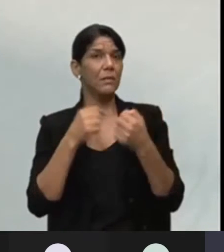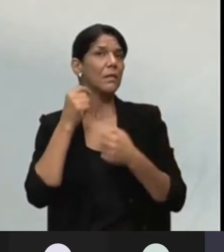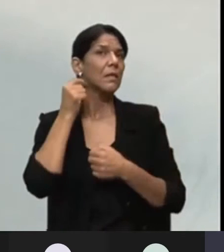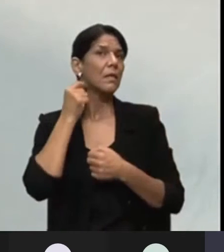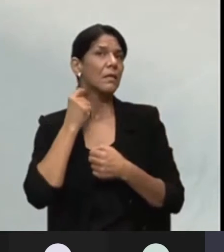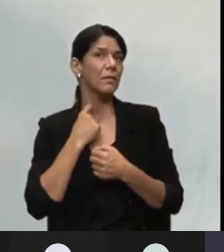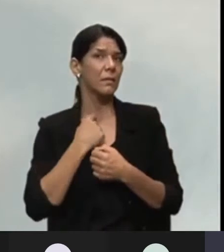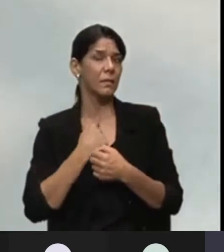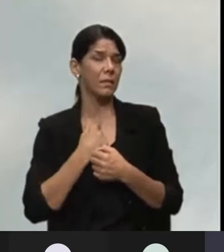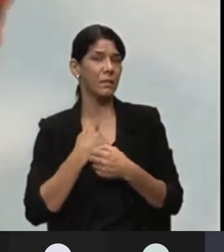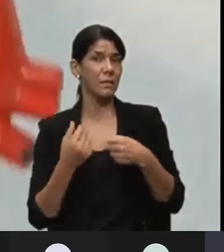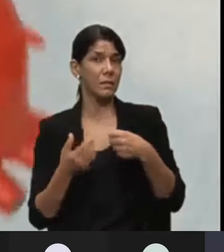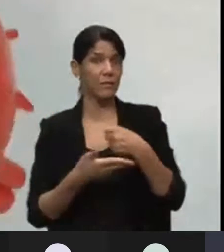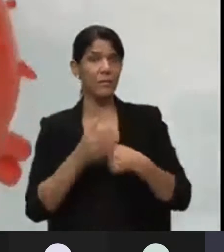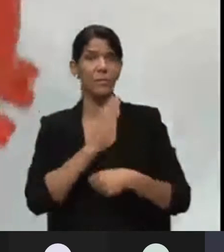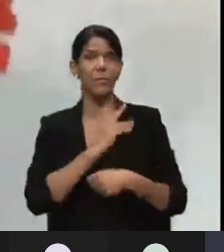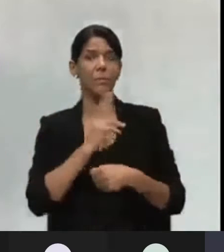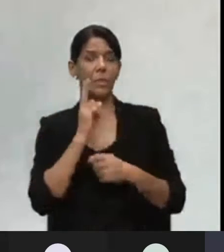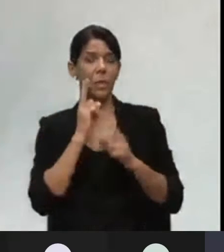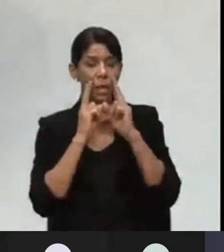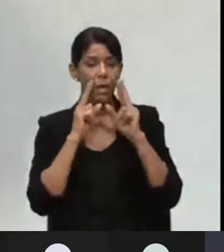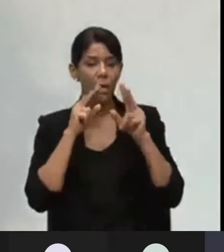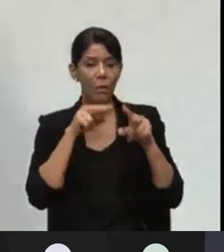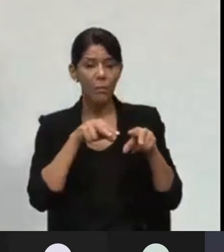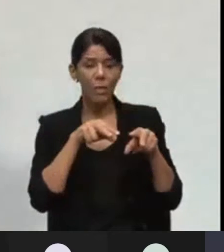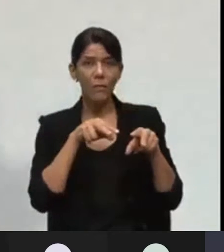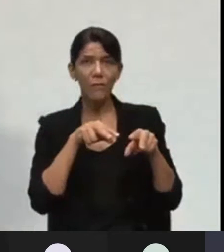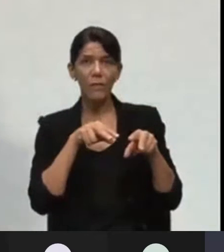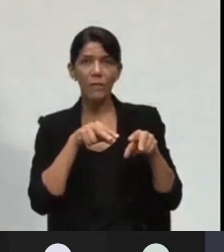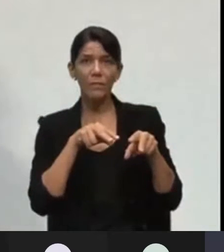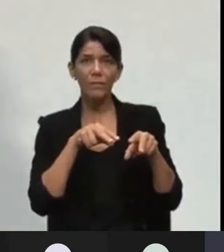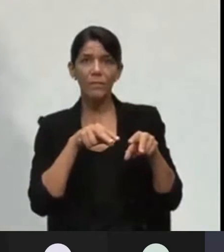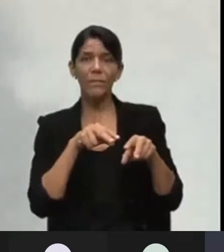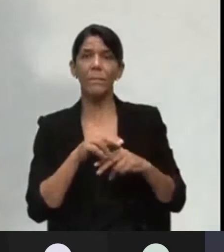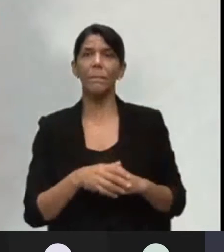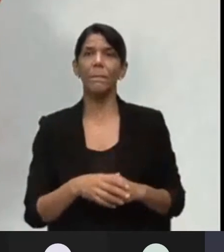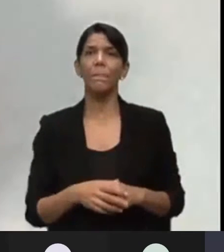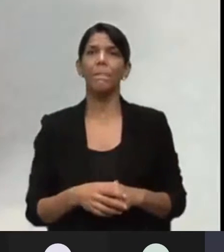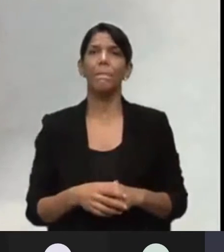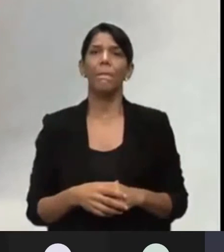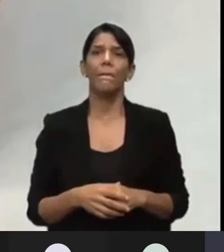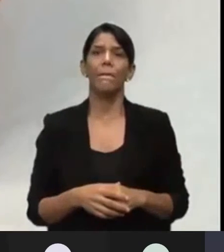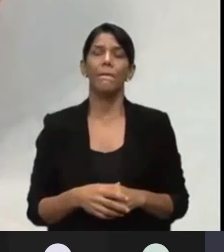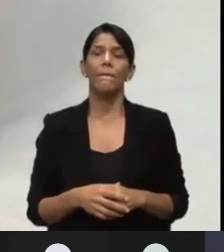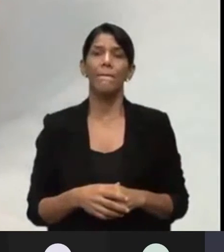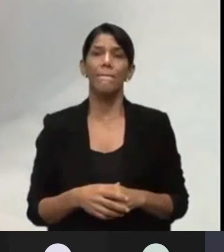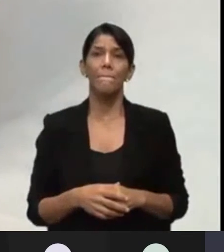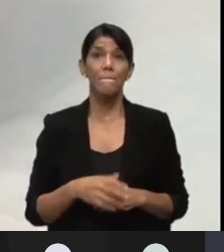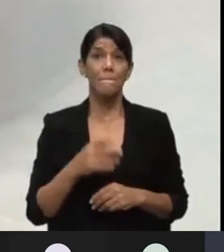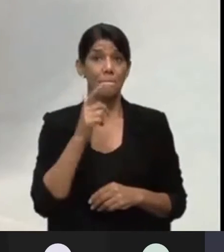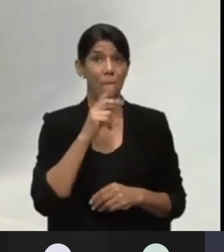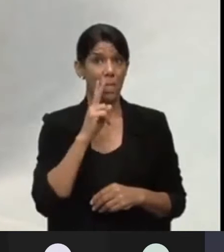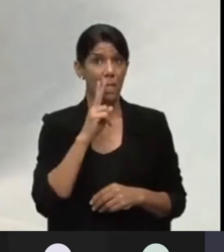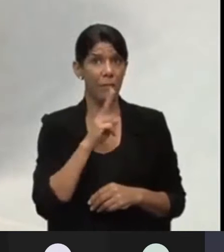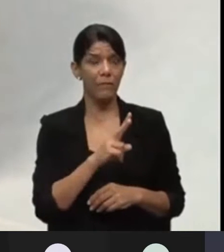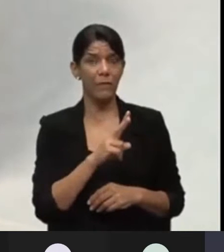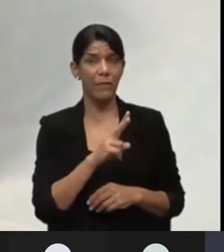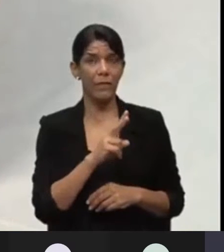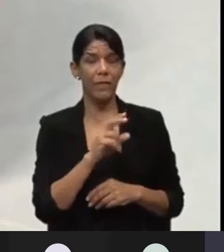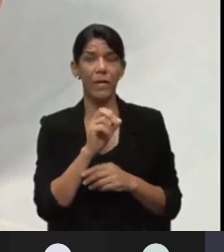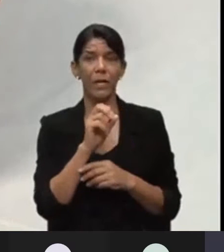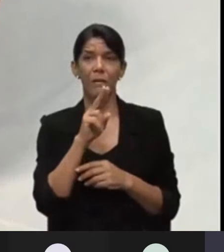artérias aí da base do coração também podem ser observadas aí, então dá para aproveitar e observar aí. Aqui nós conseguimos